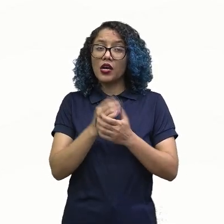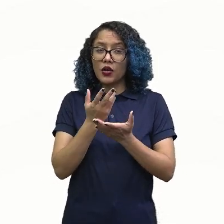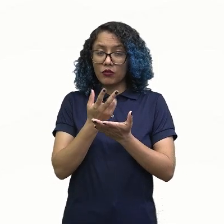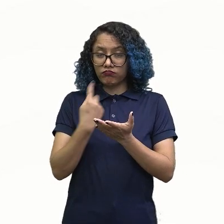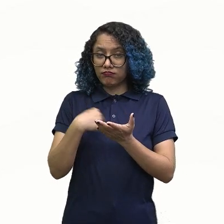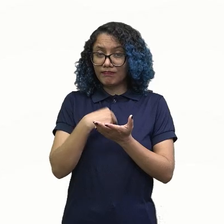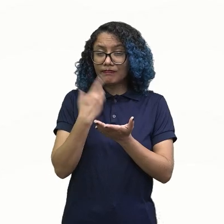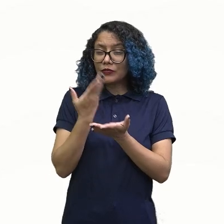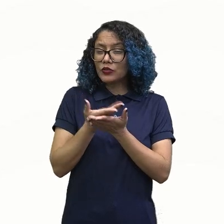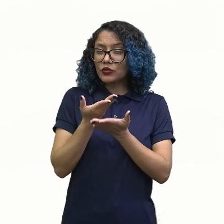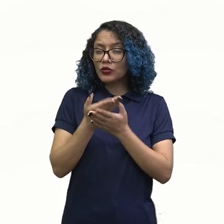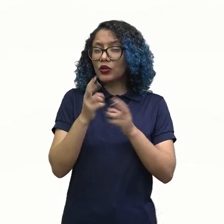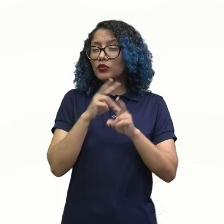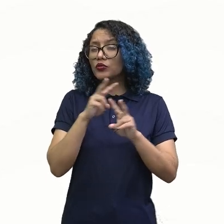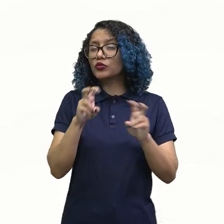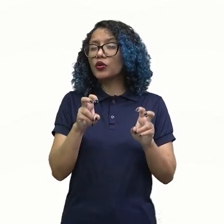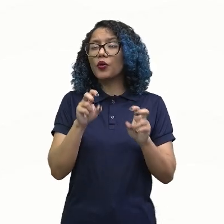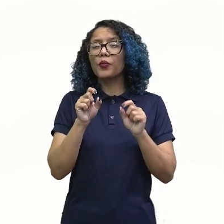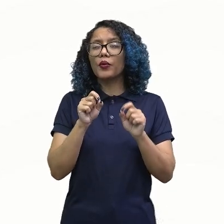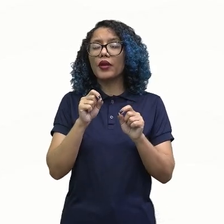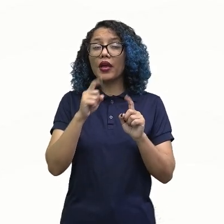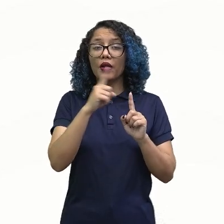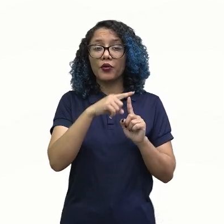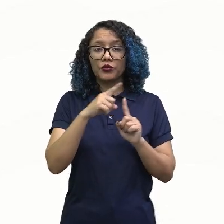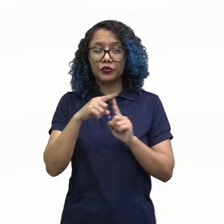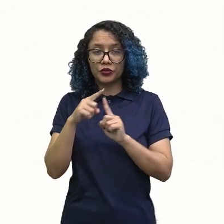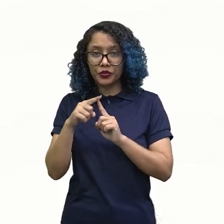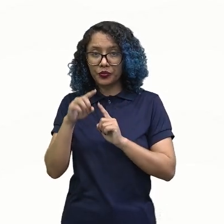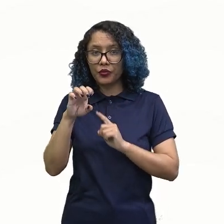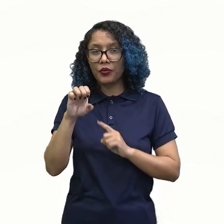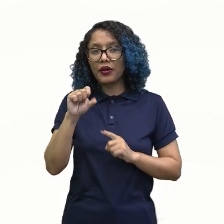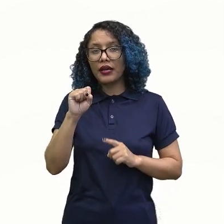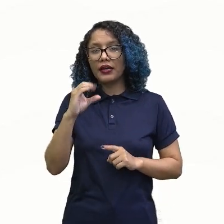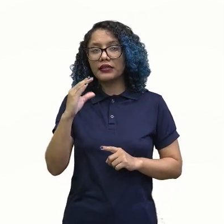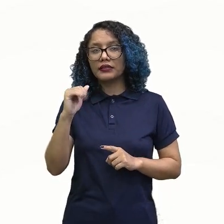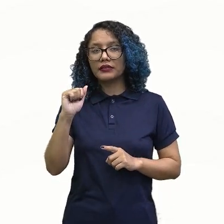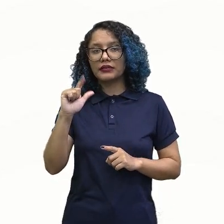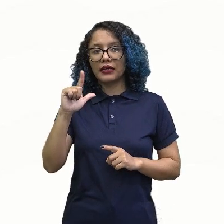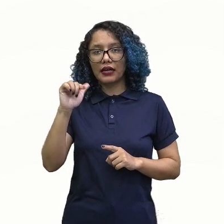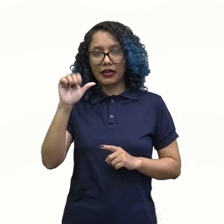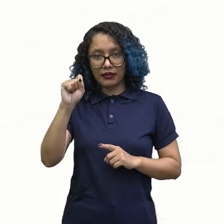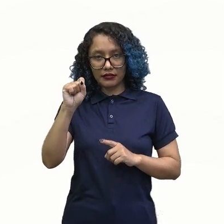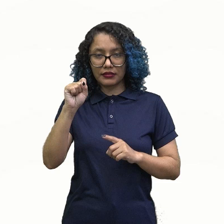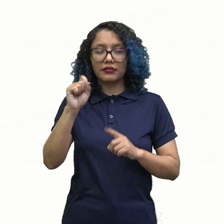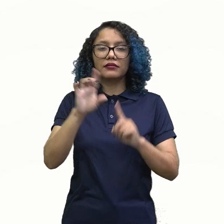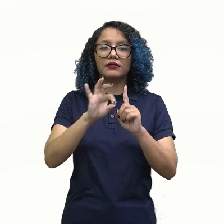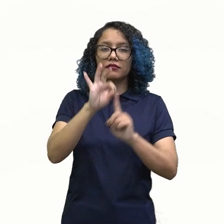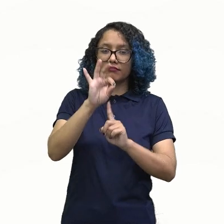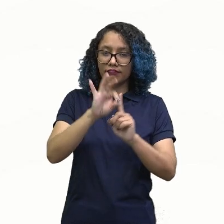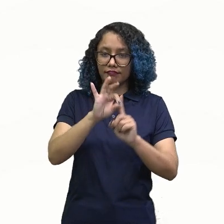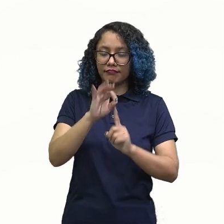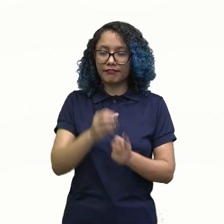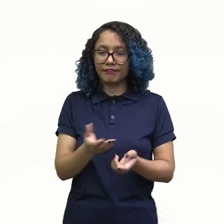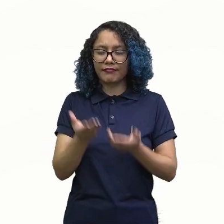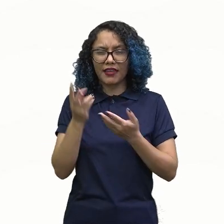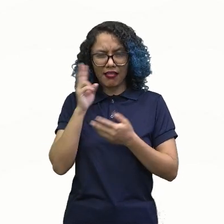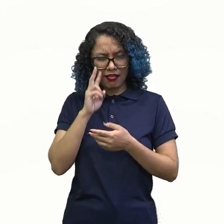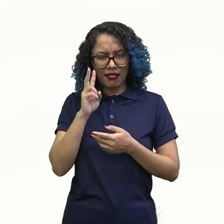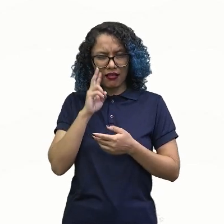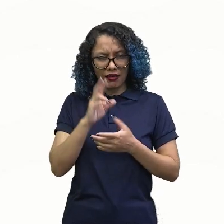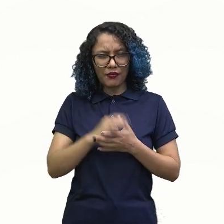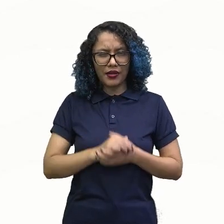também as escalas. Lembram as escalas? Olha só. Lembram